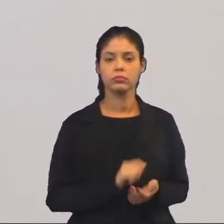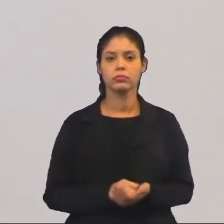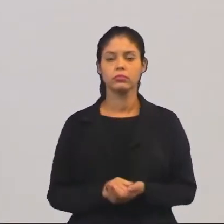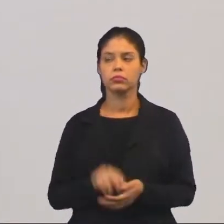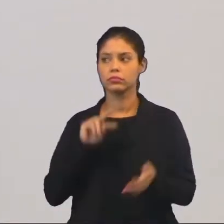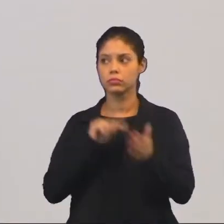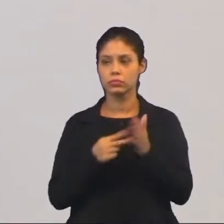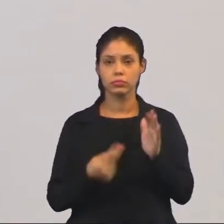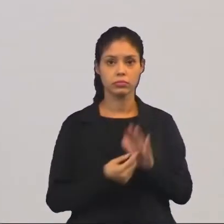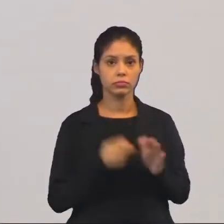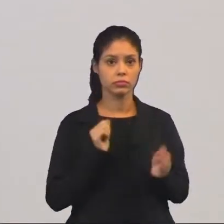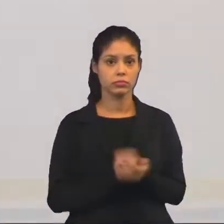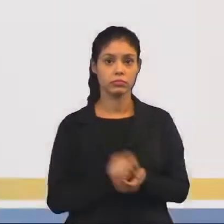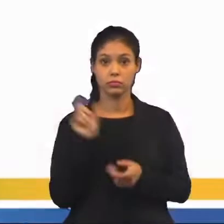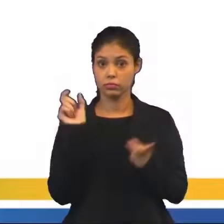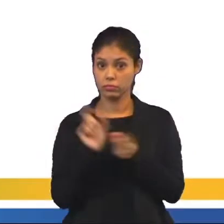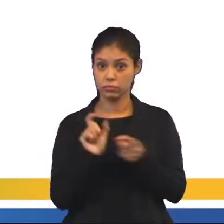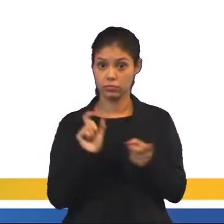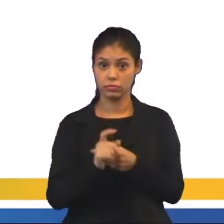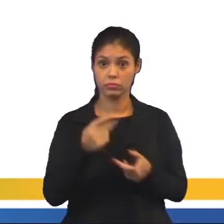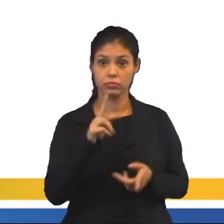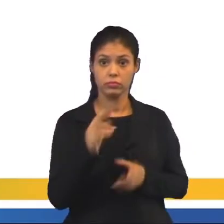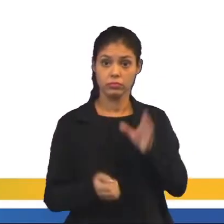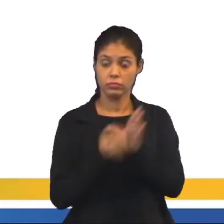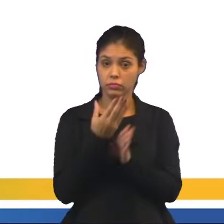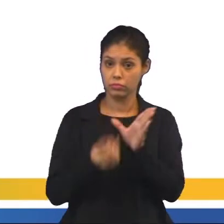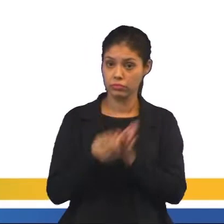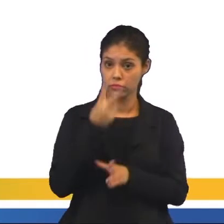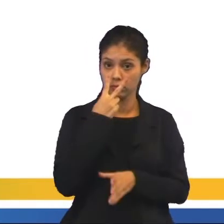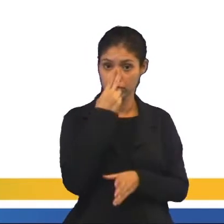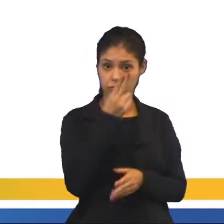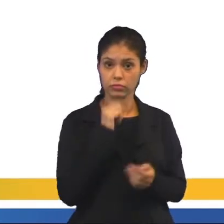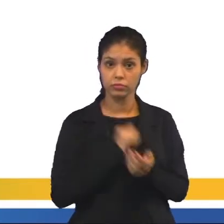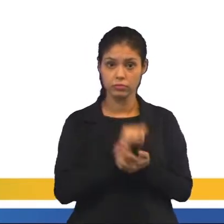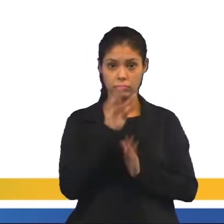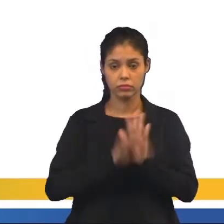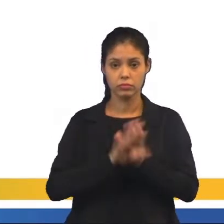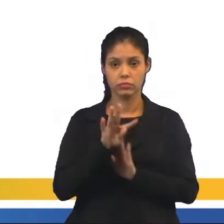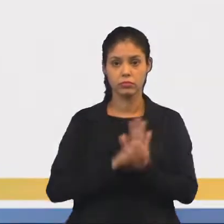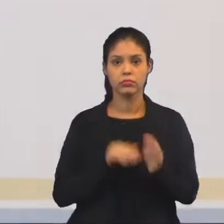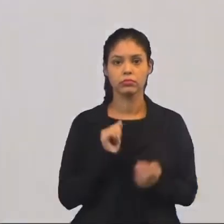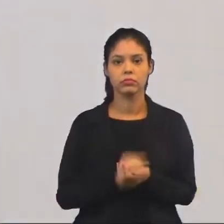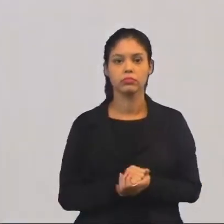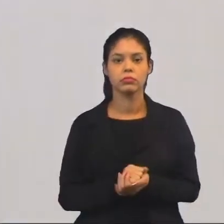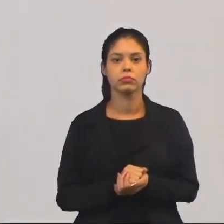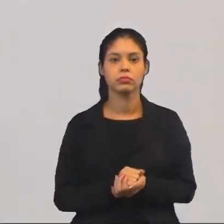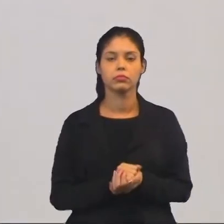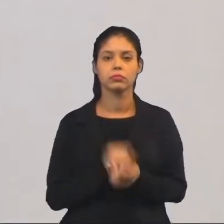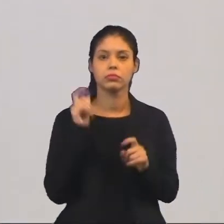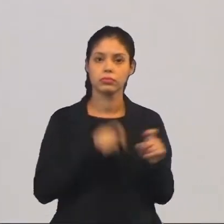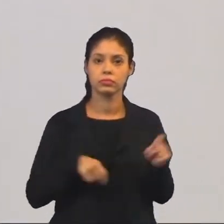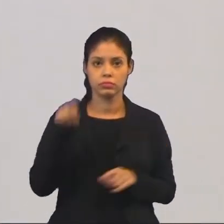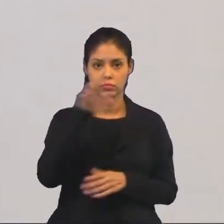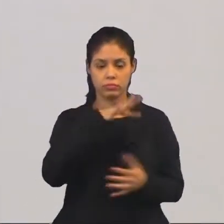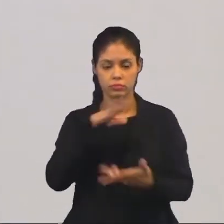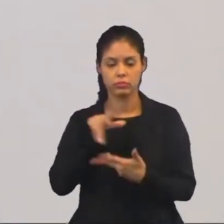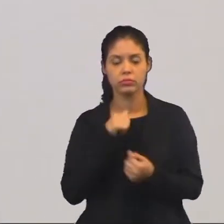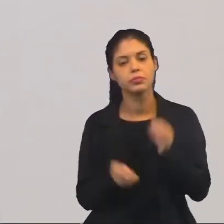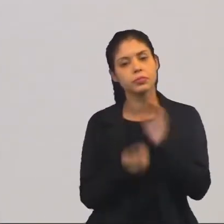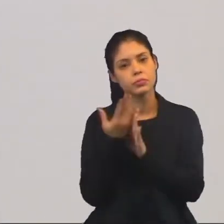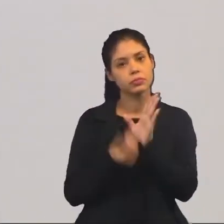que significa essa palavra produtividade que aparece no texto aí. Produtividade agrícola global.